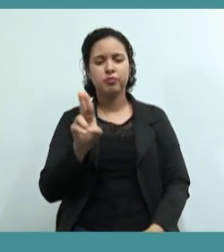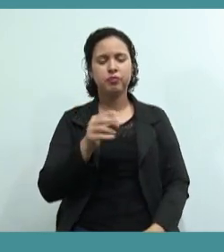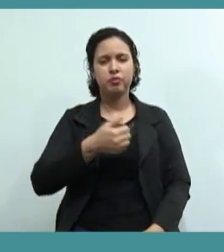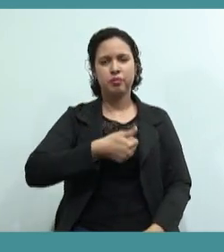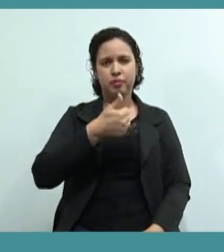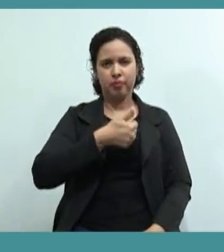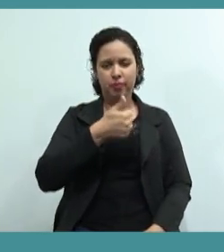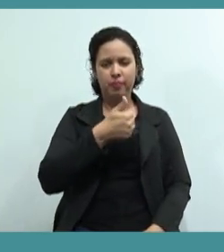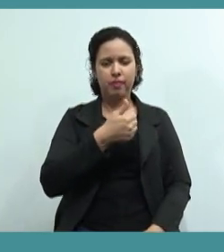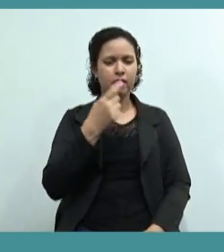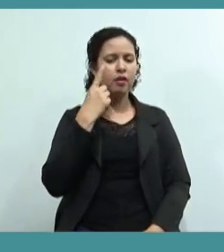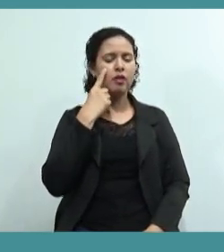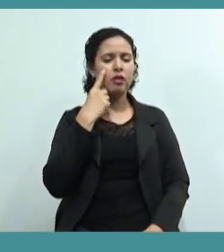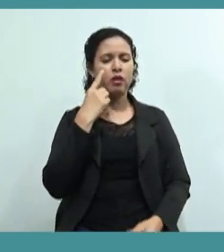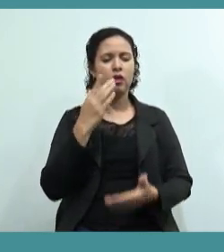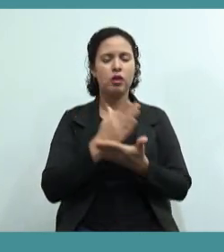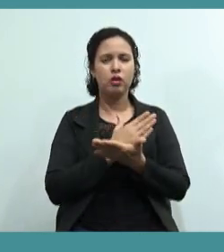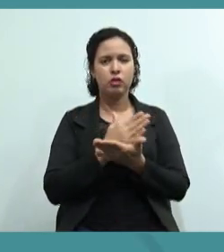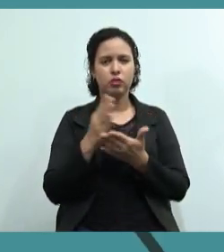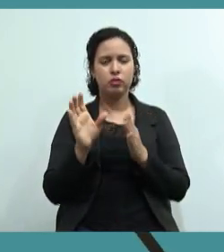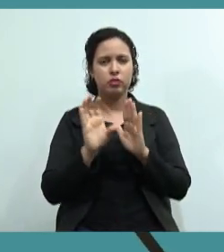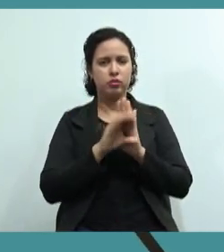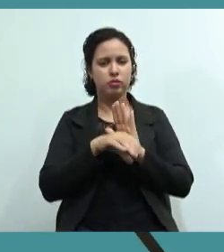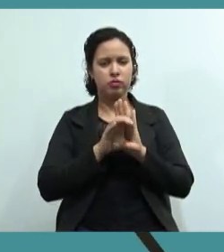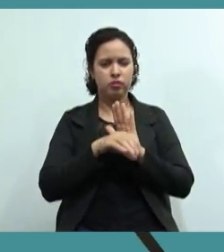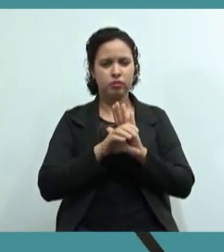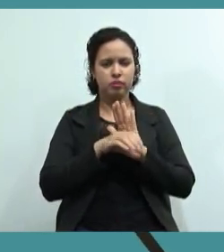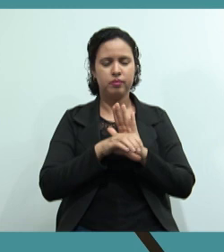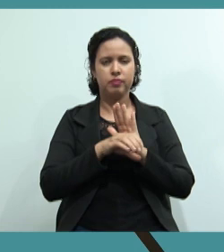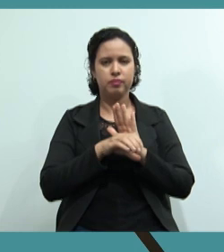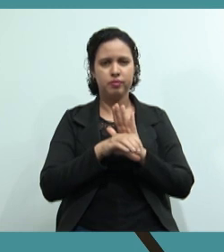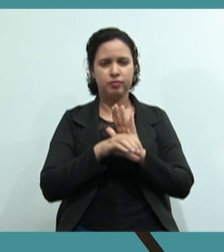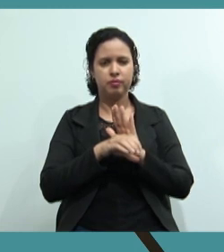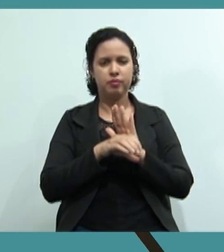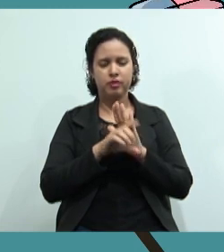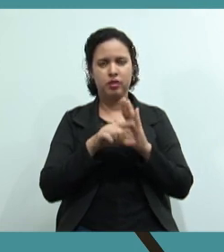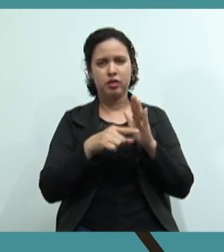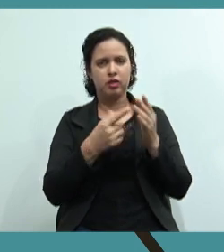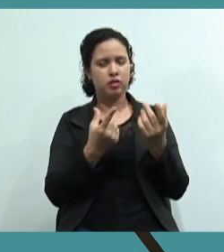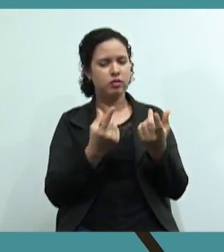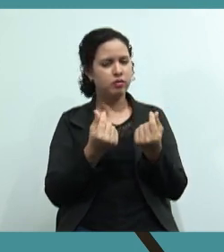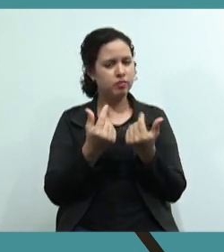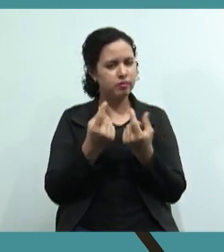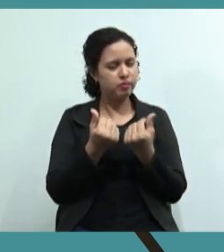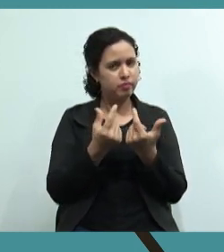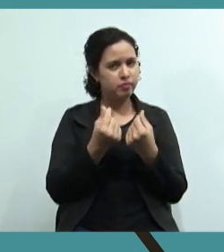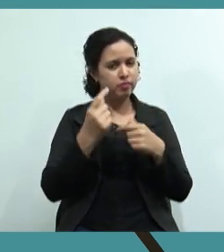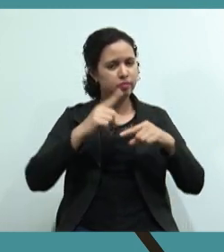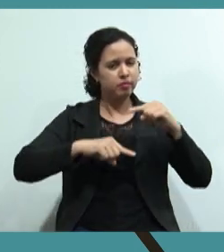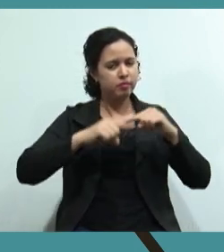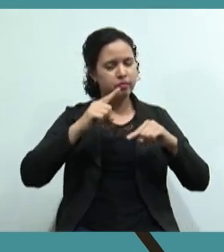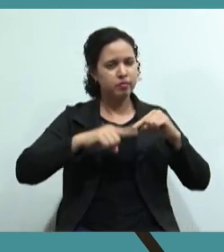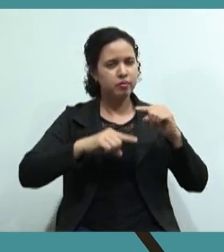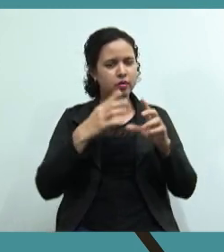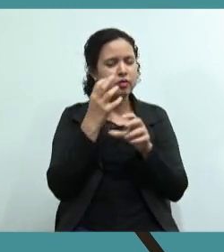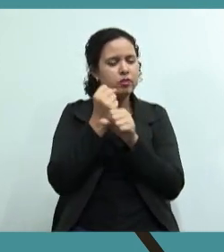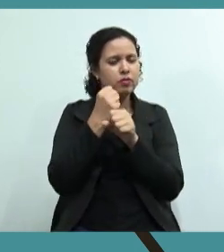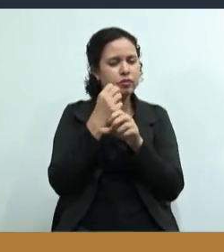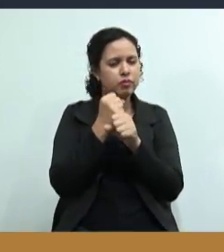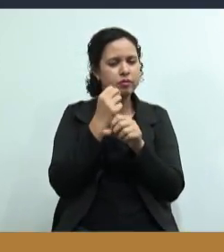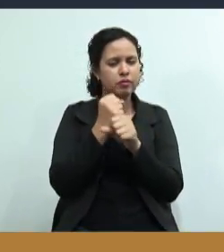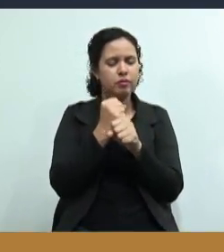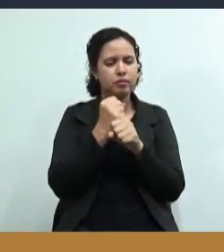Primeiro, vamos a alguns conceitos. Inventário de materiais se refere à contagem e quantificação dos estoques